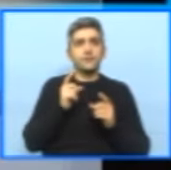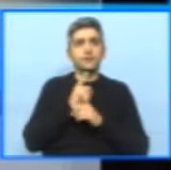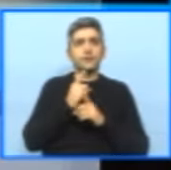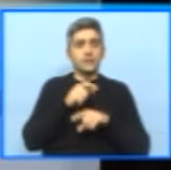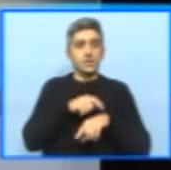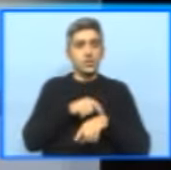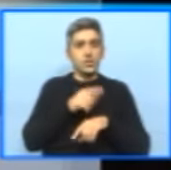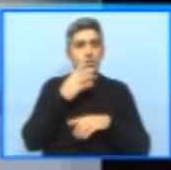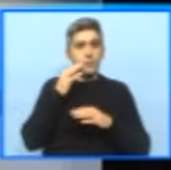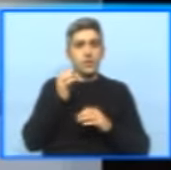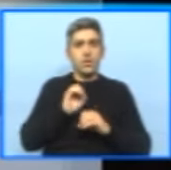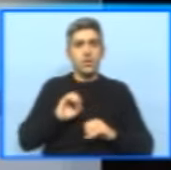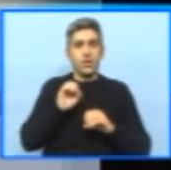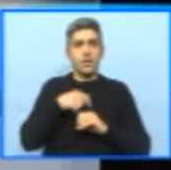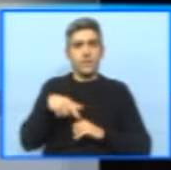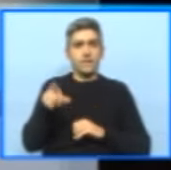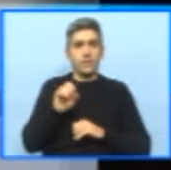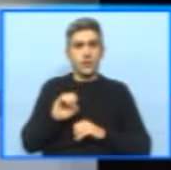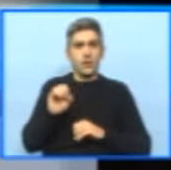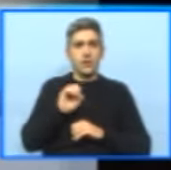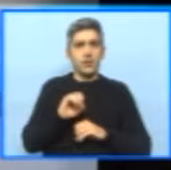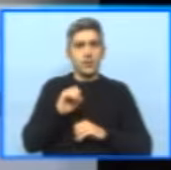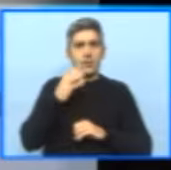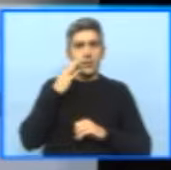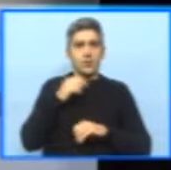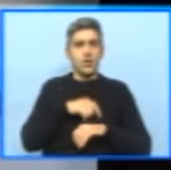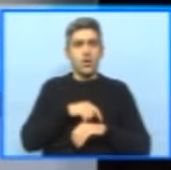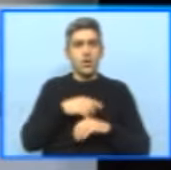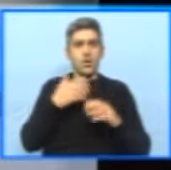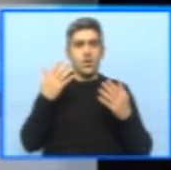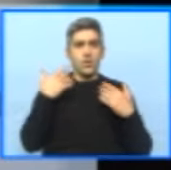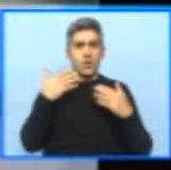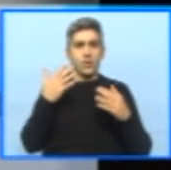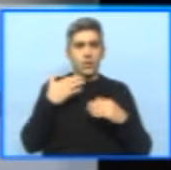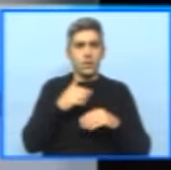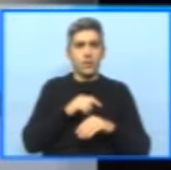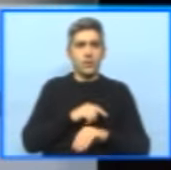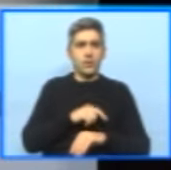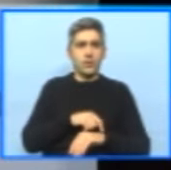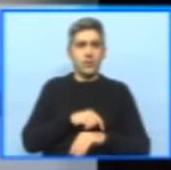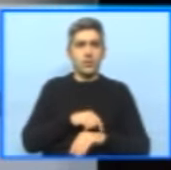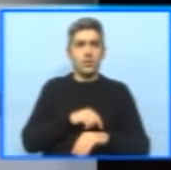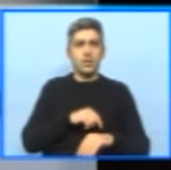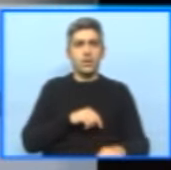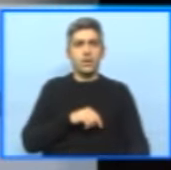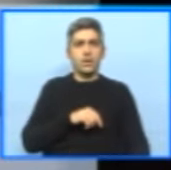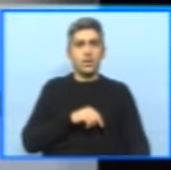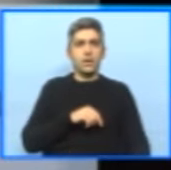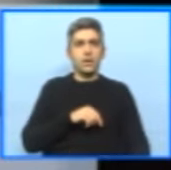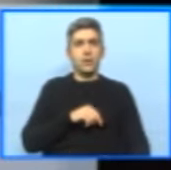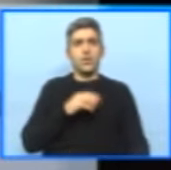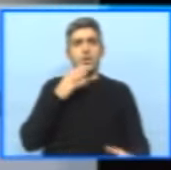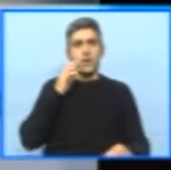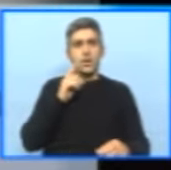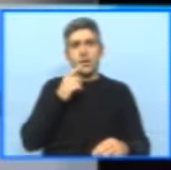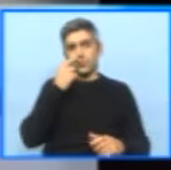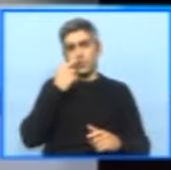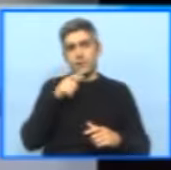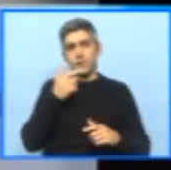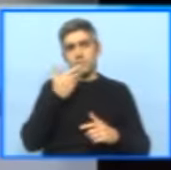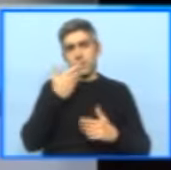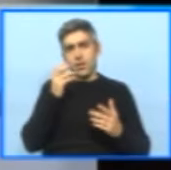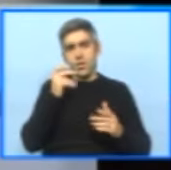iria naturalmente lá, porque é uma hora de calor, é uma hora, enfim, o mais natural, as pessoas vão de manhã